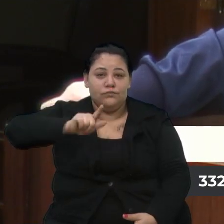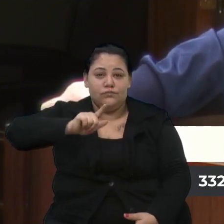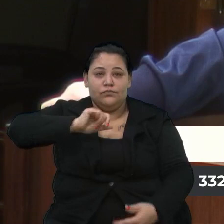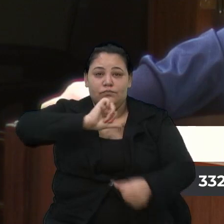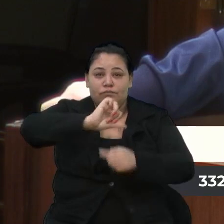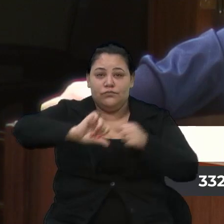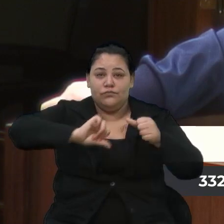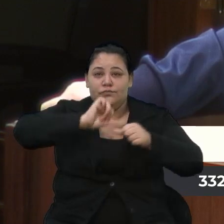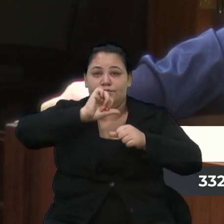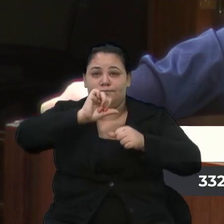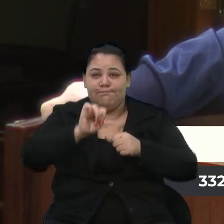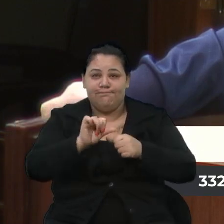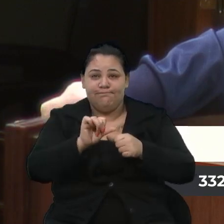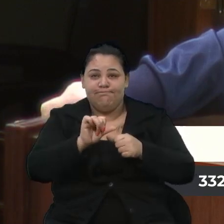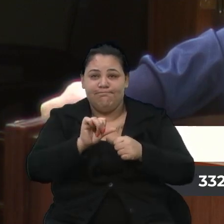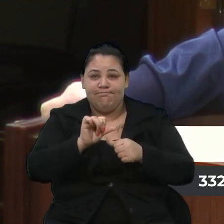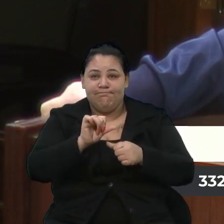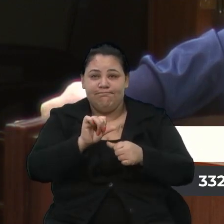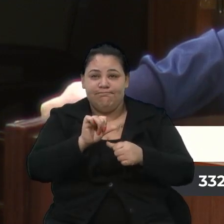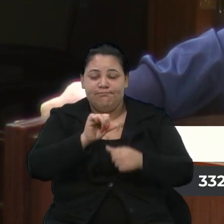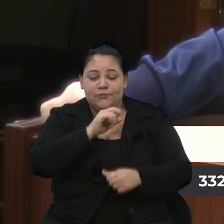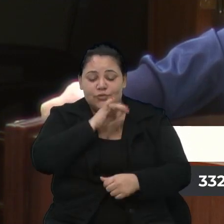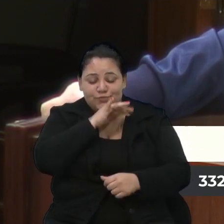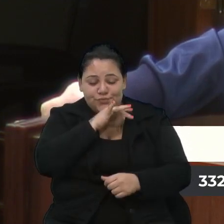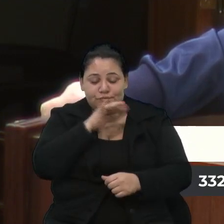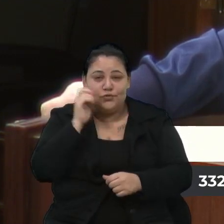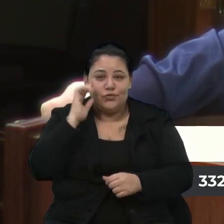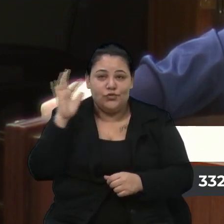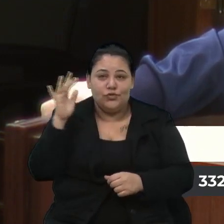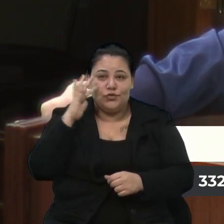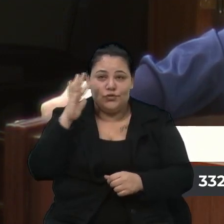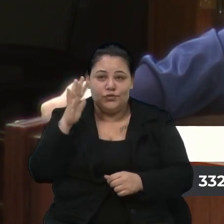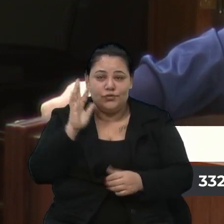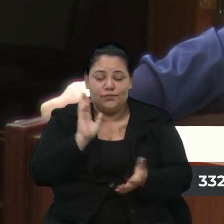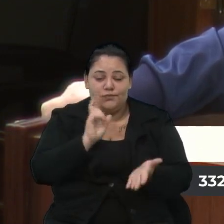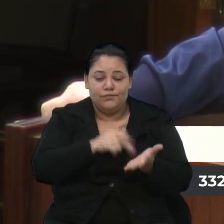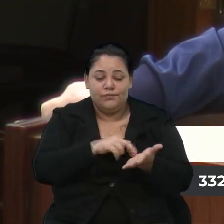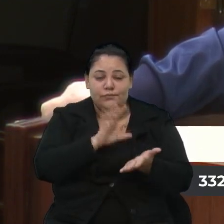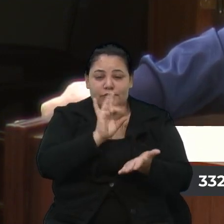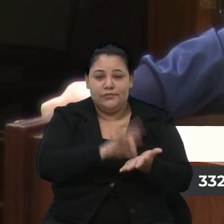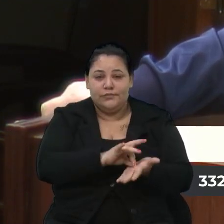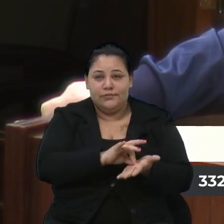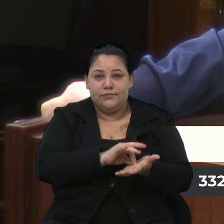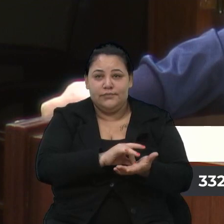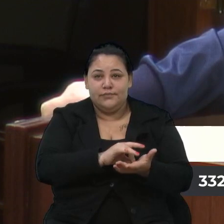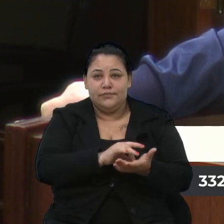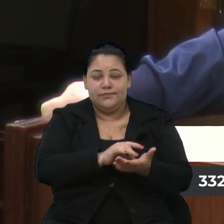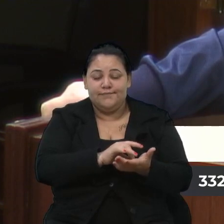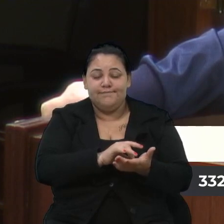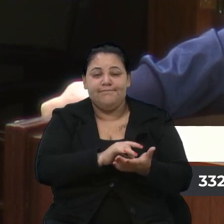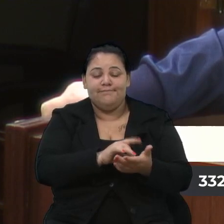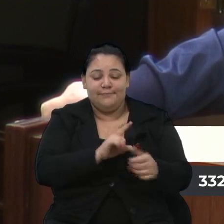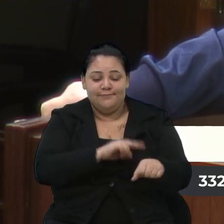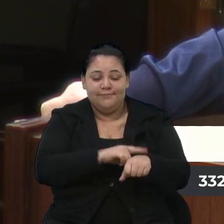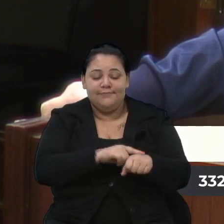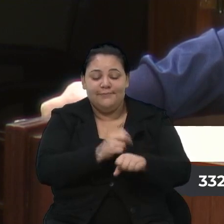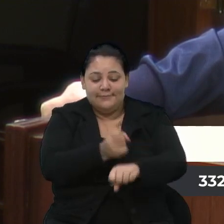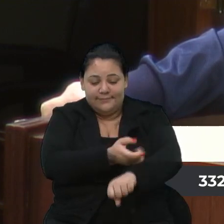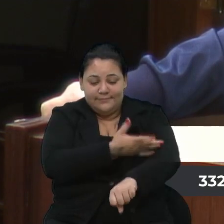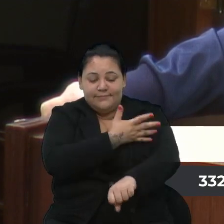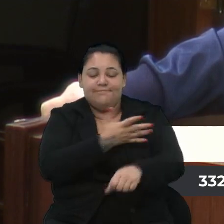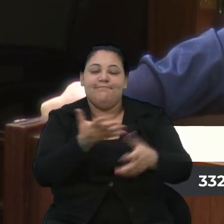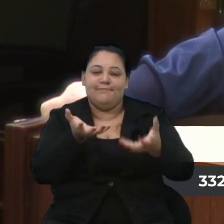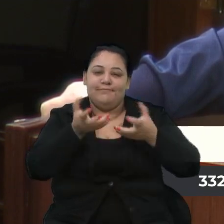transformar esse pesadelo, né, num sonho que se transformou em realidade. São momentos emocionantes, eu quero compartilhar com